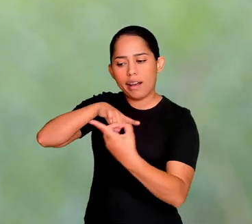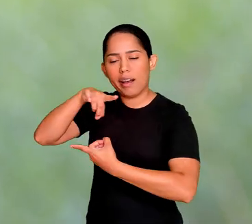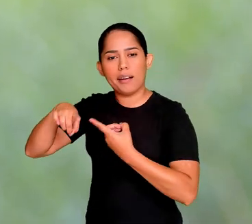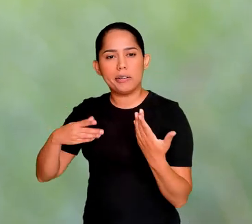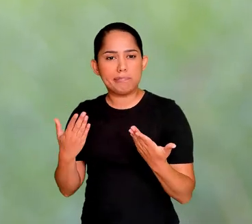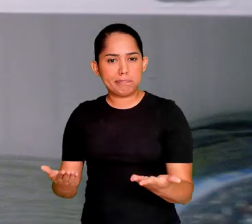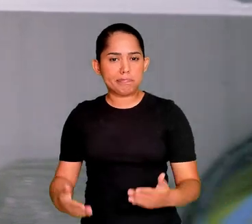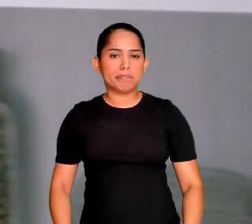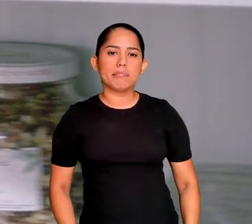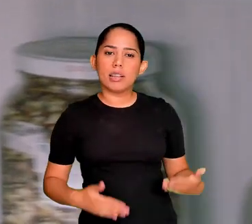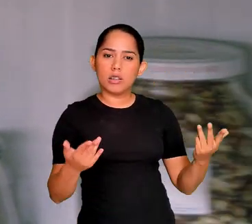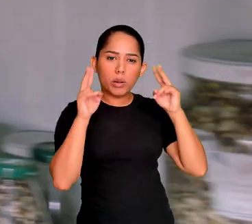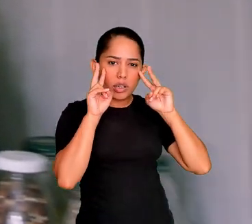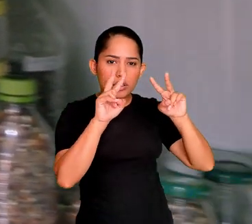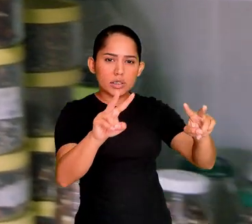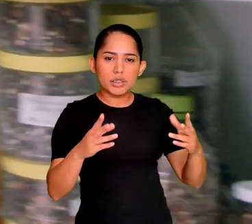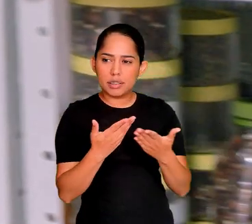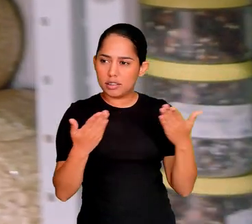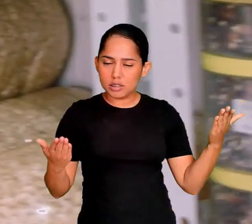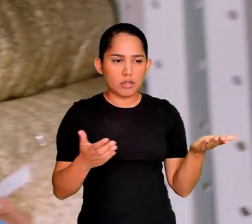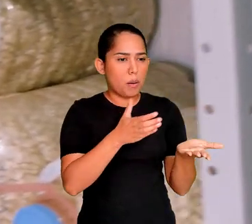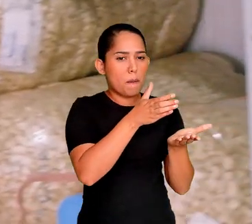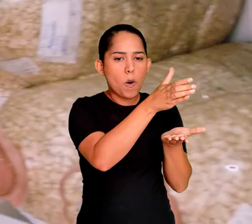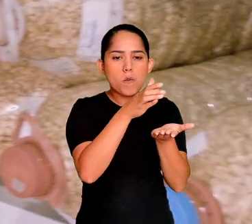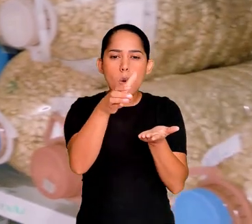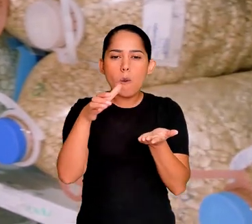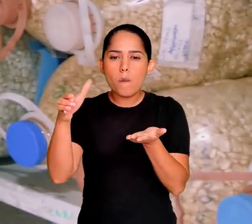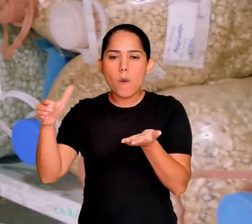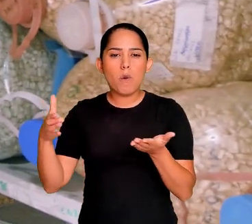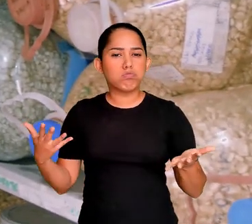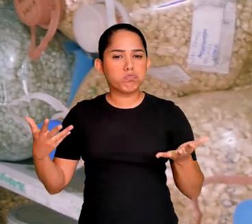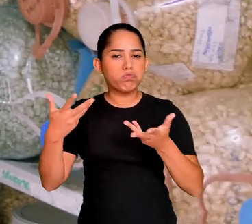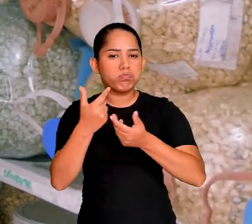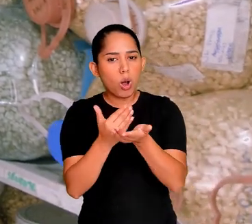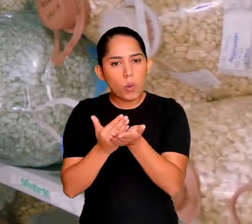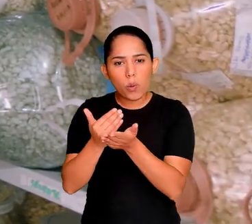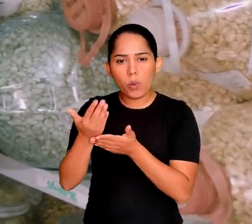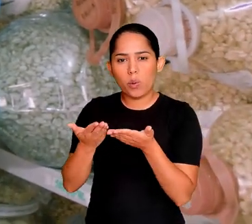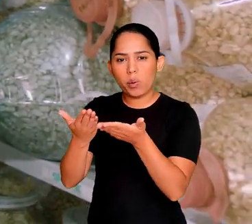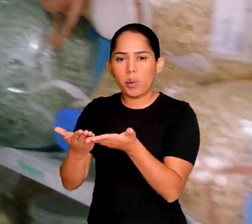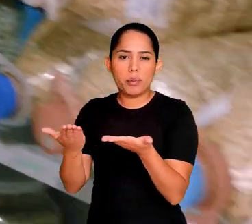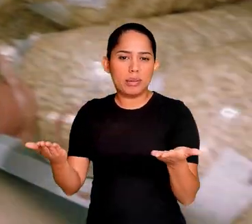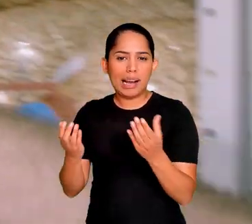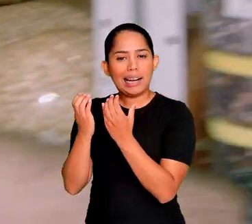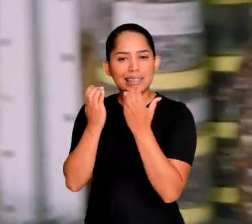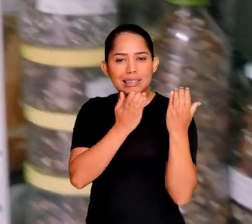agrícola biodinâmica, né? Bom, então aqui dá para ver uma parte dessa riqueza que a gente tem aqui, acho que começando aqui